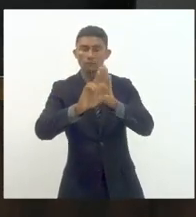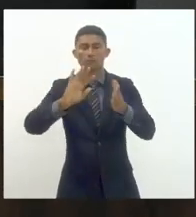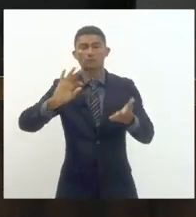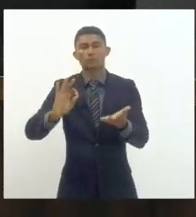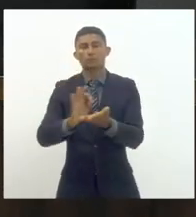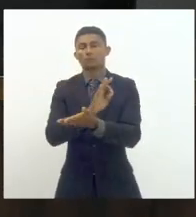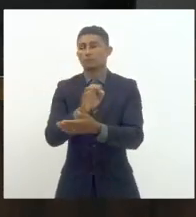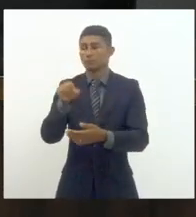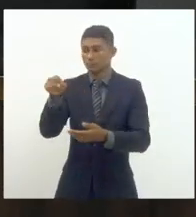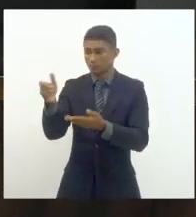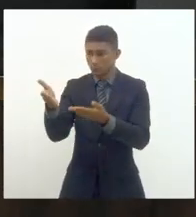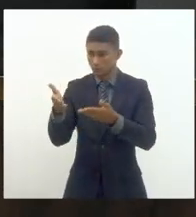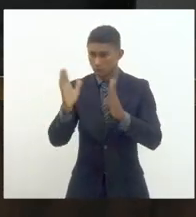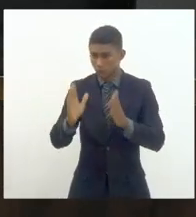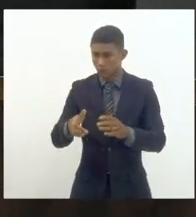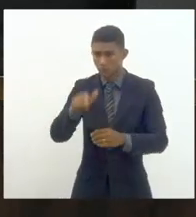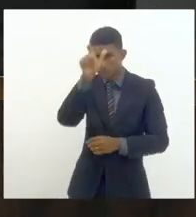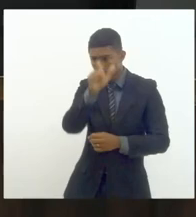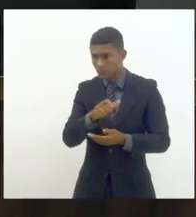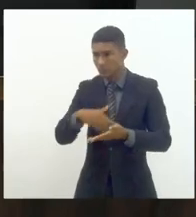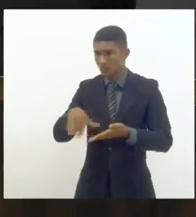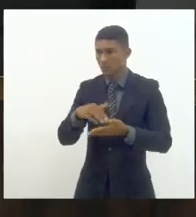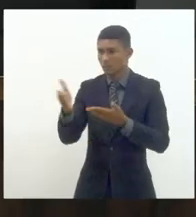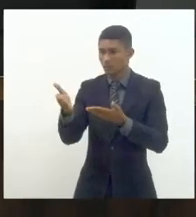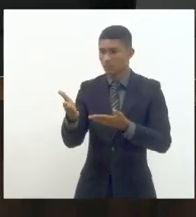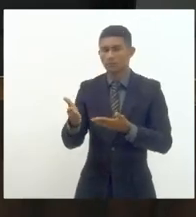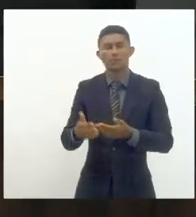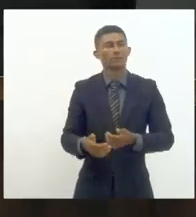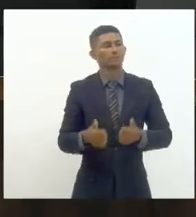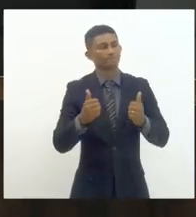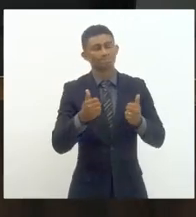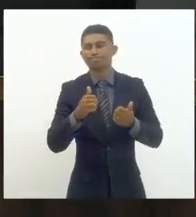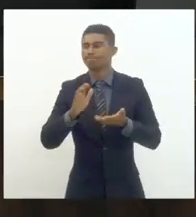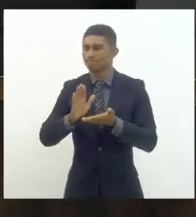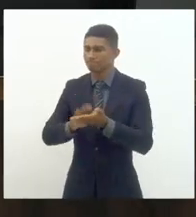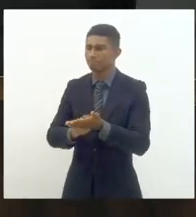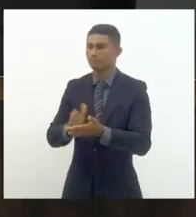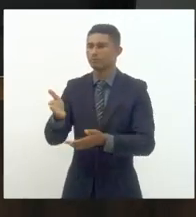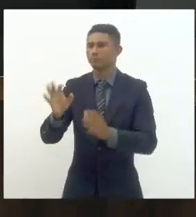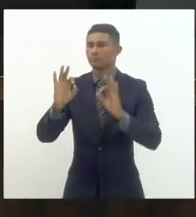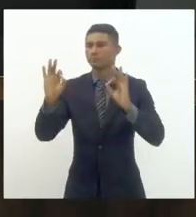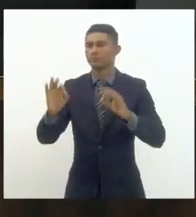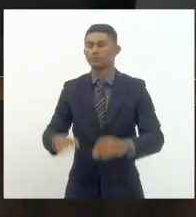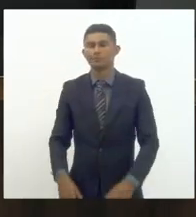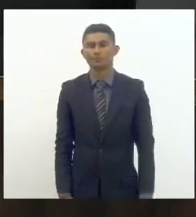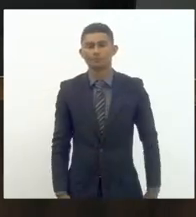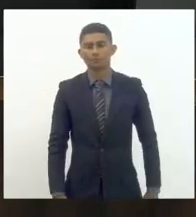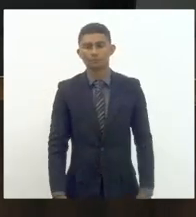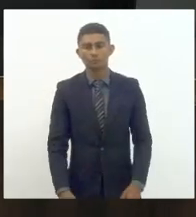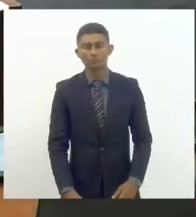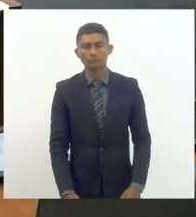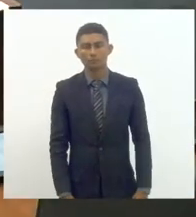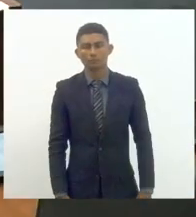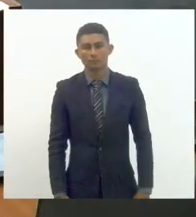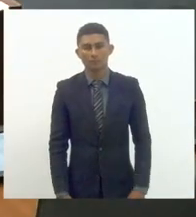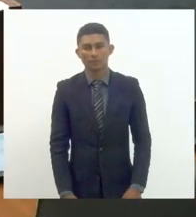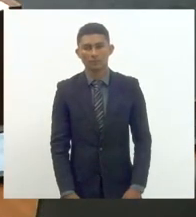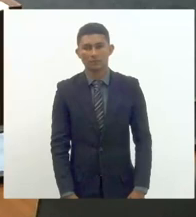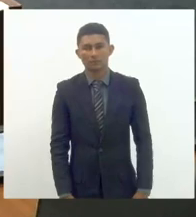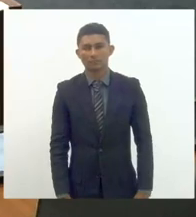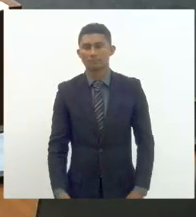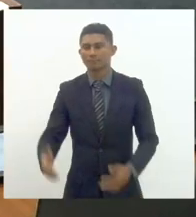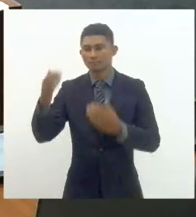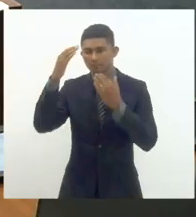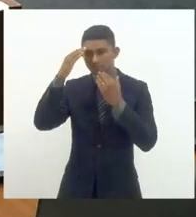Vossa Excelência foi convidado pelo secretário? Parabéns. Ótimo. Sim. Isso que eu queria saber.